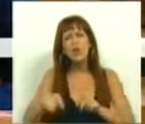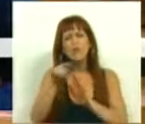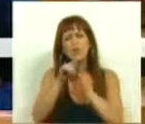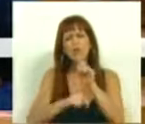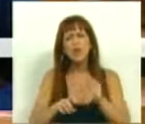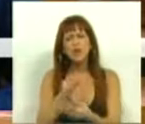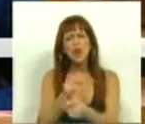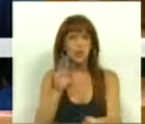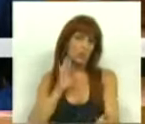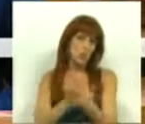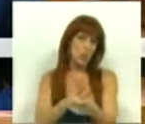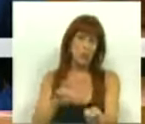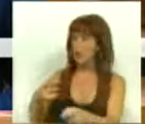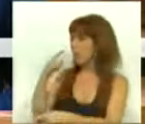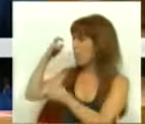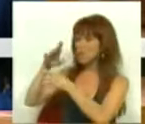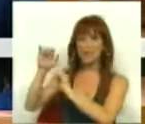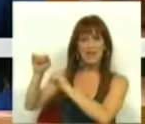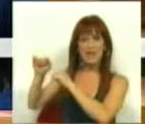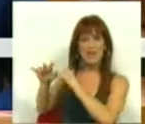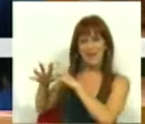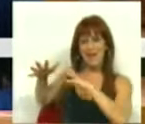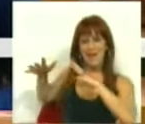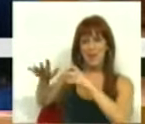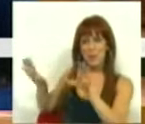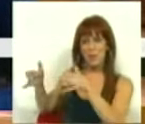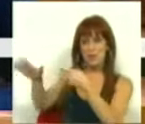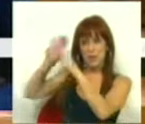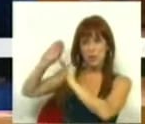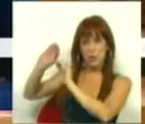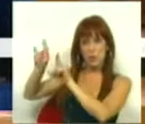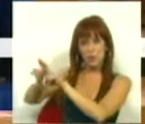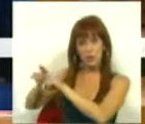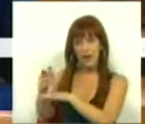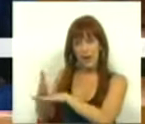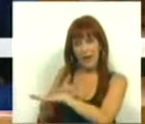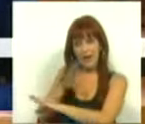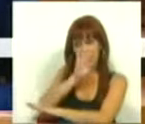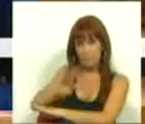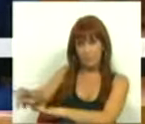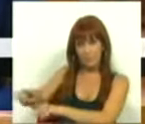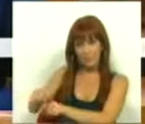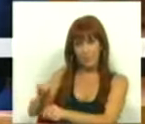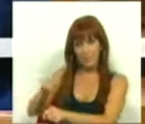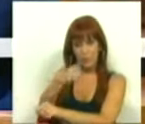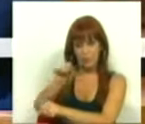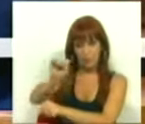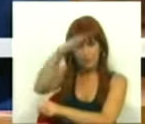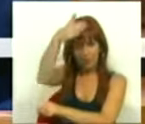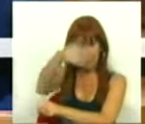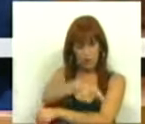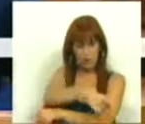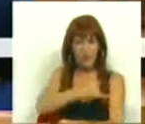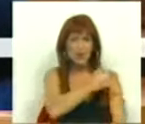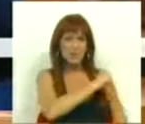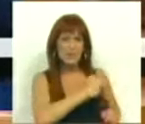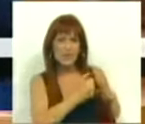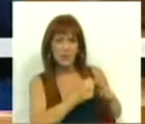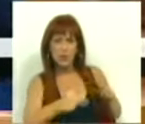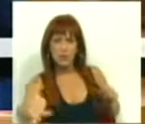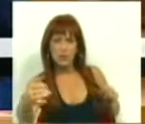do aluno, no último caso, ou a procura de consensos alargados na comunidade educativa antes da execução, no primeiro. Entre